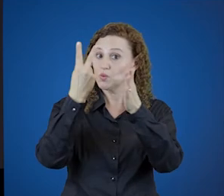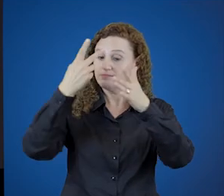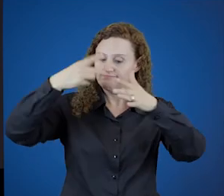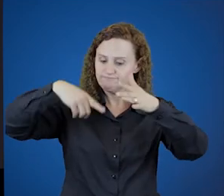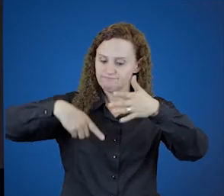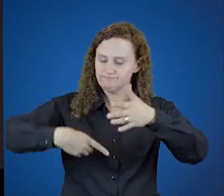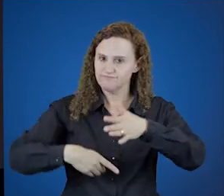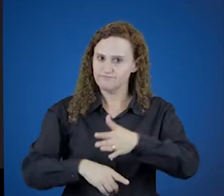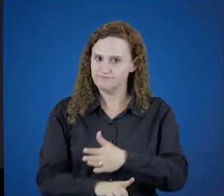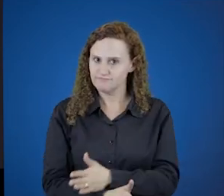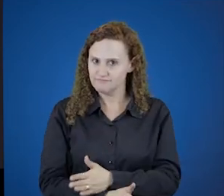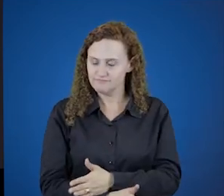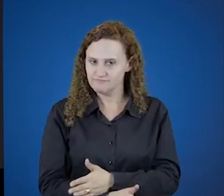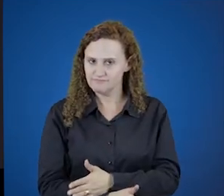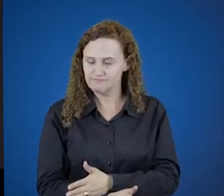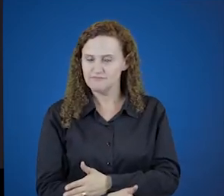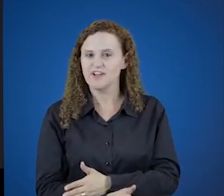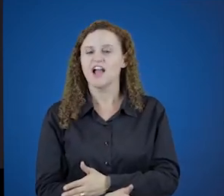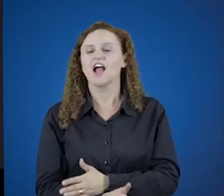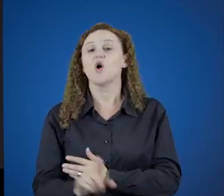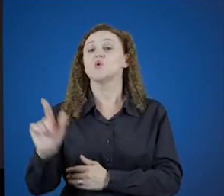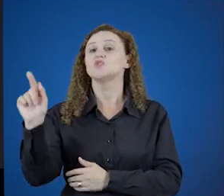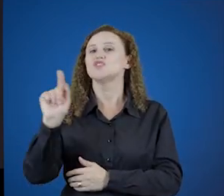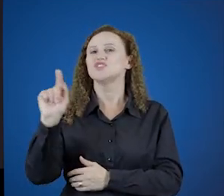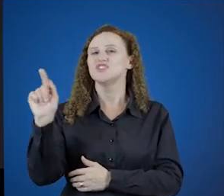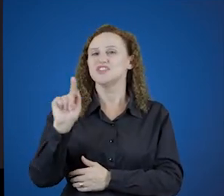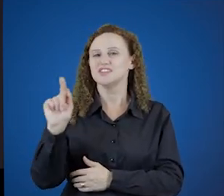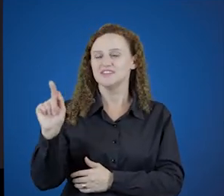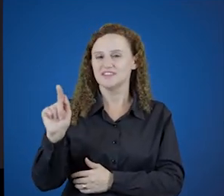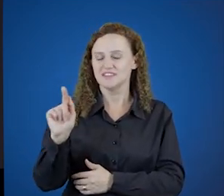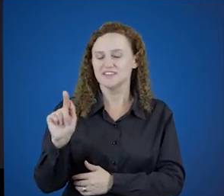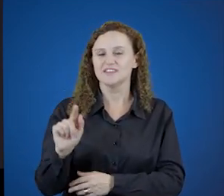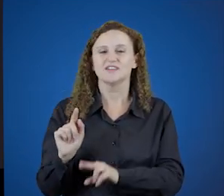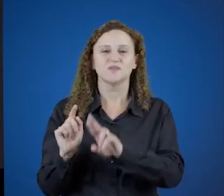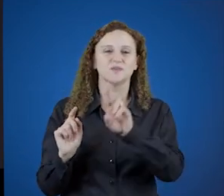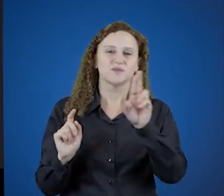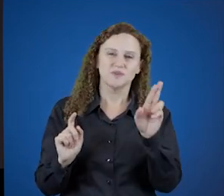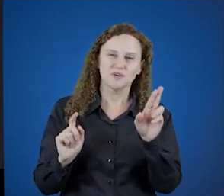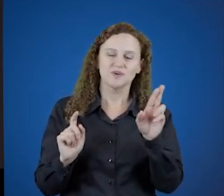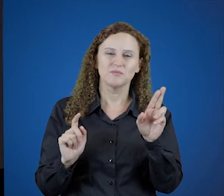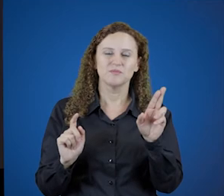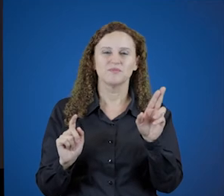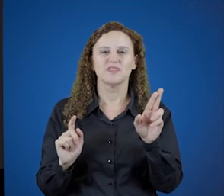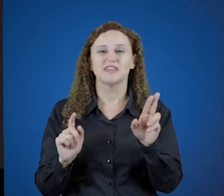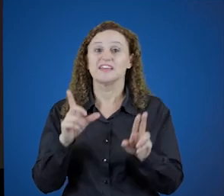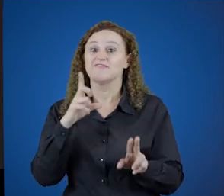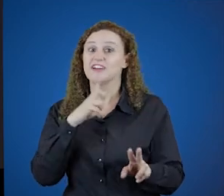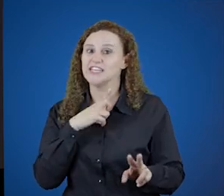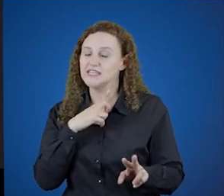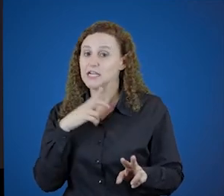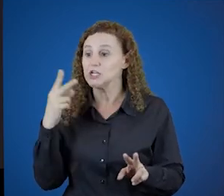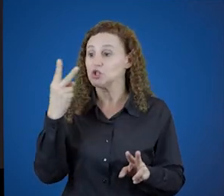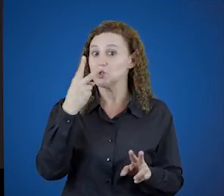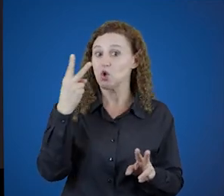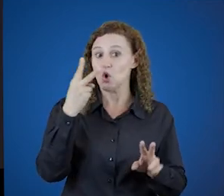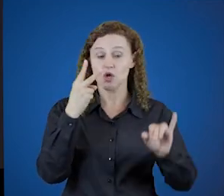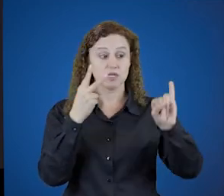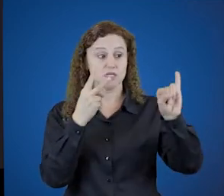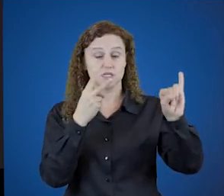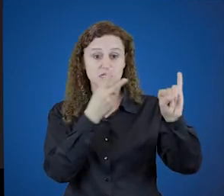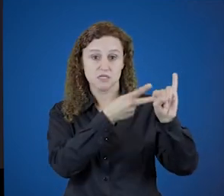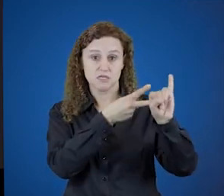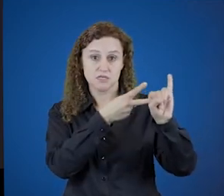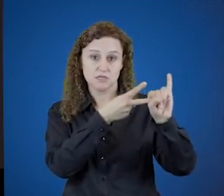dizendo caia da segunda declinação então genitivo de caius será cai em com